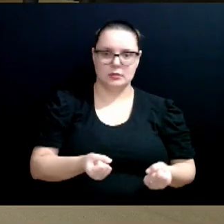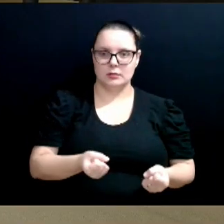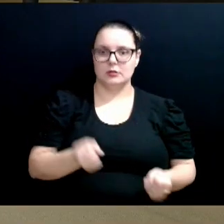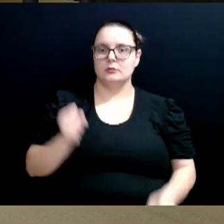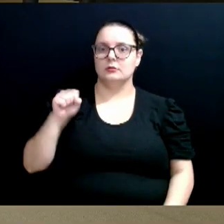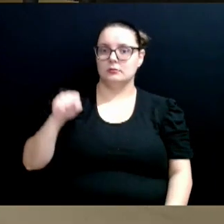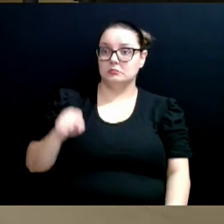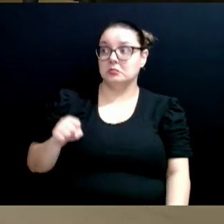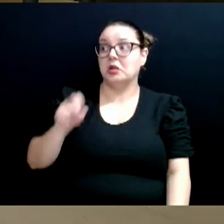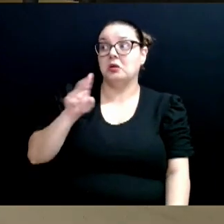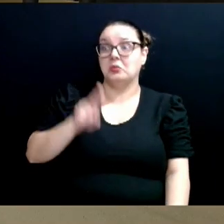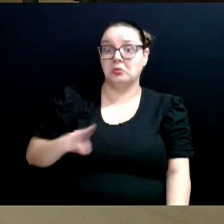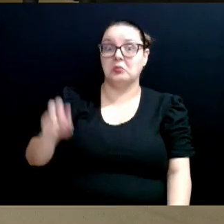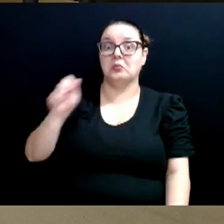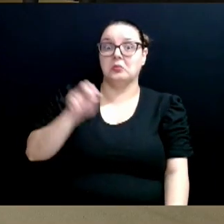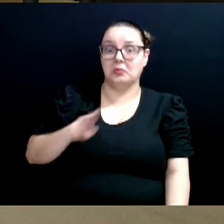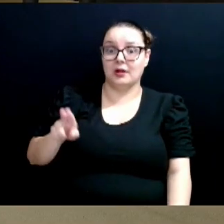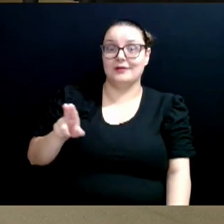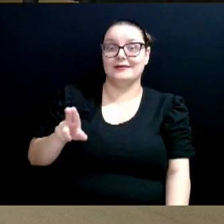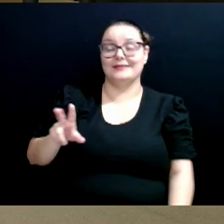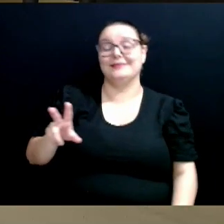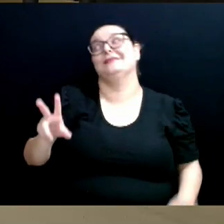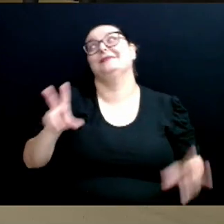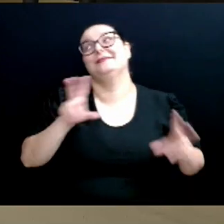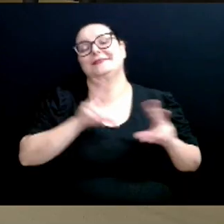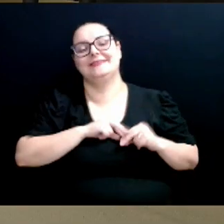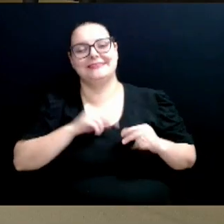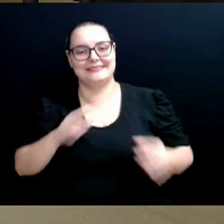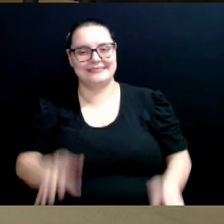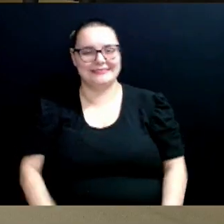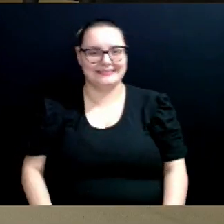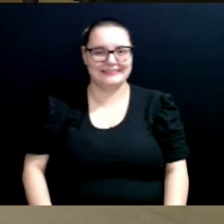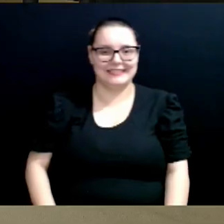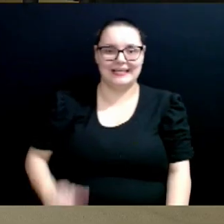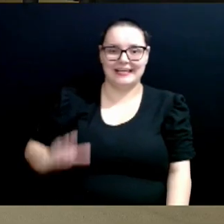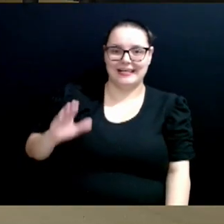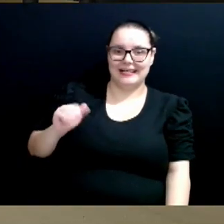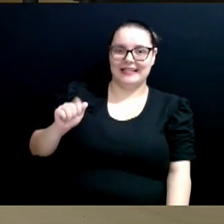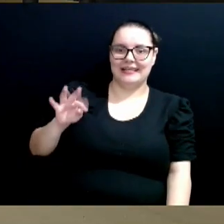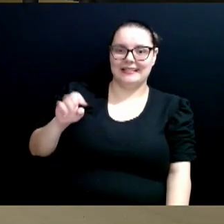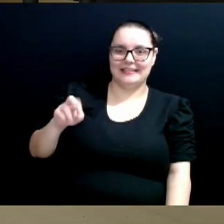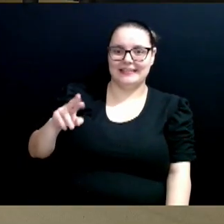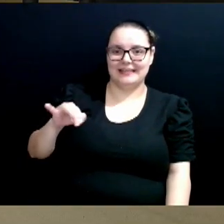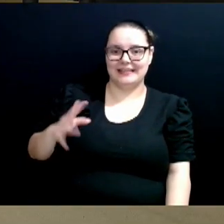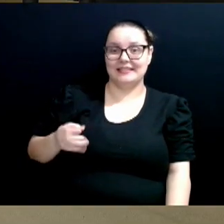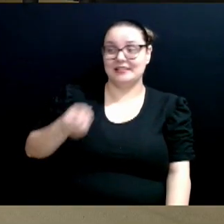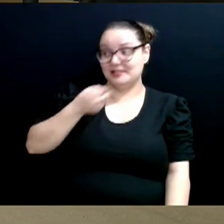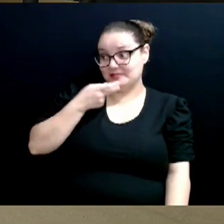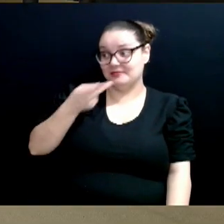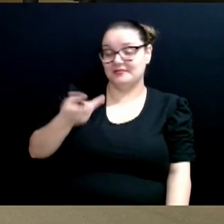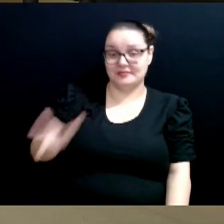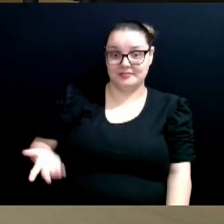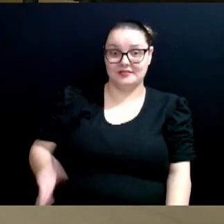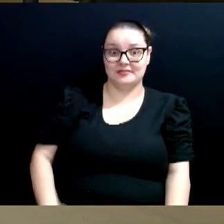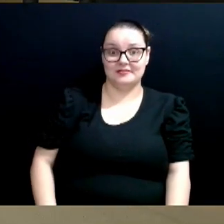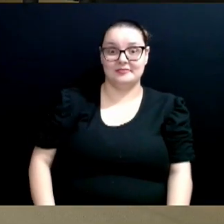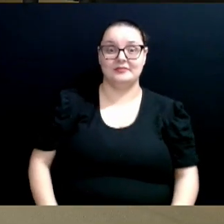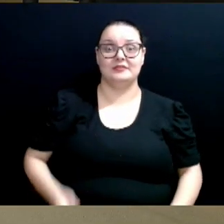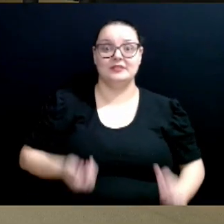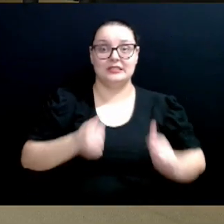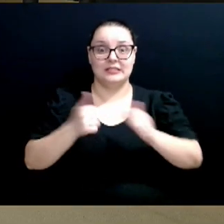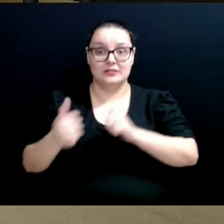Uau! Vamos lá, Catarine, coloca aí a sua avaliação de